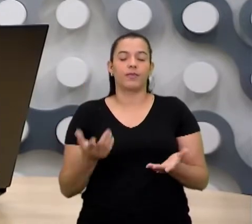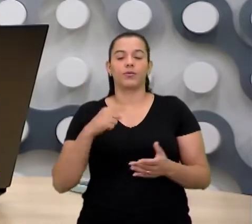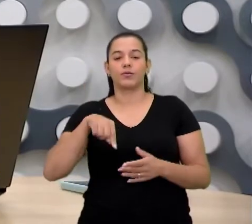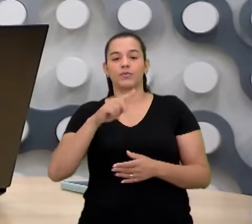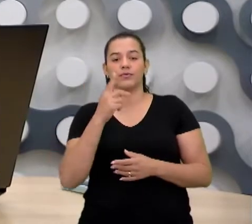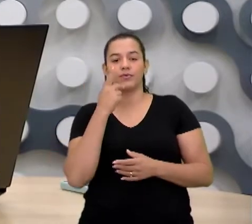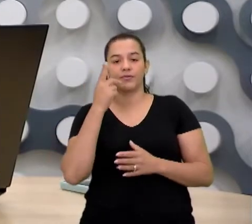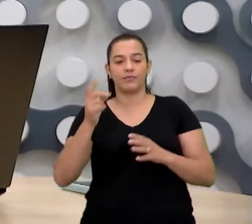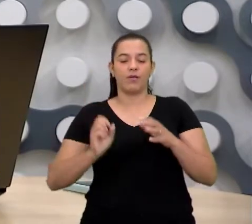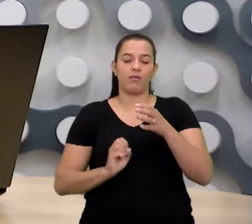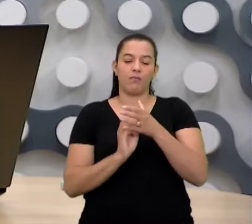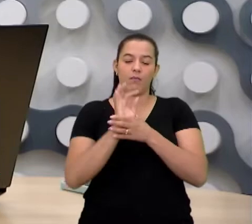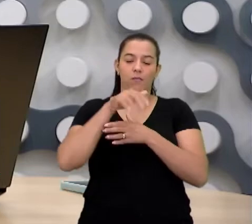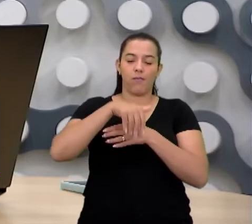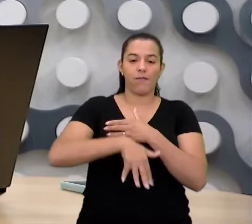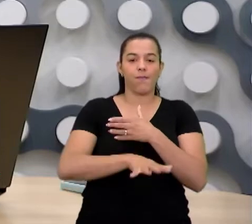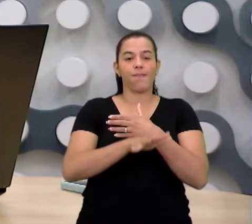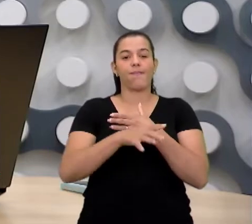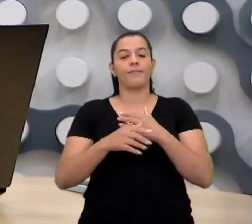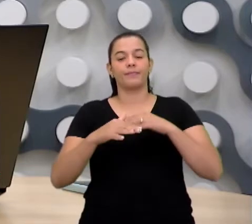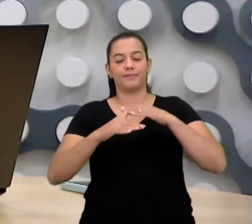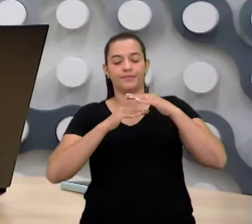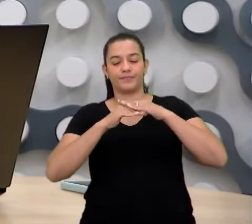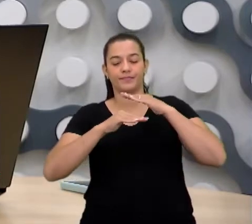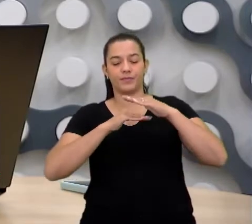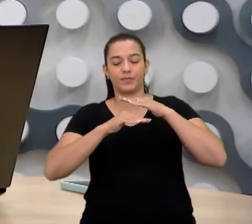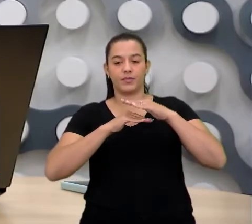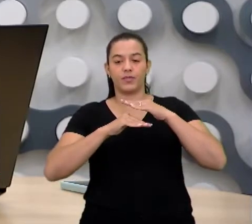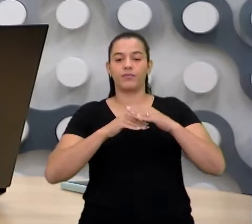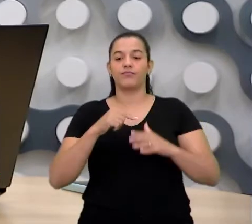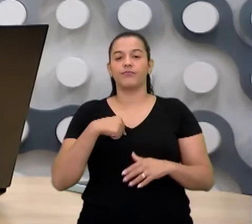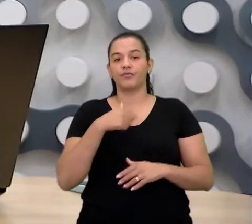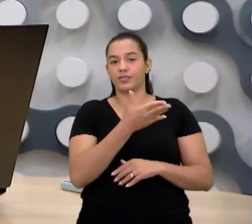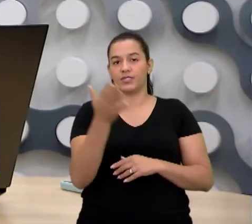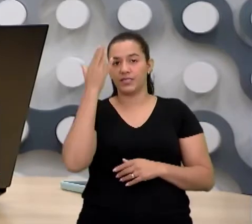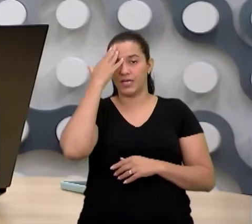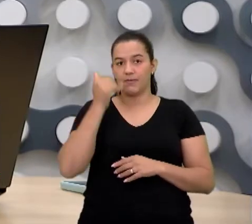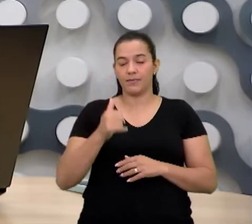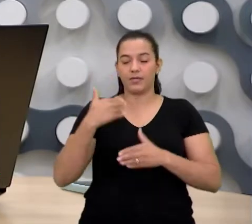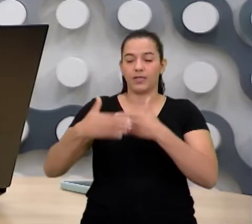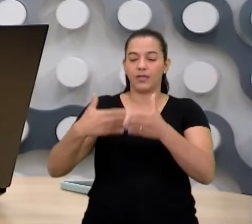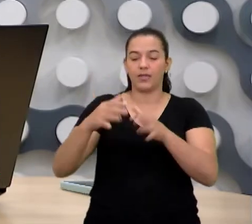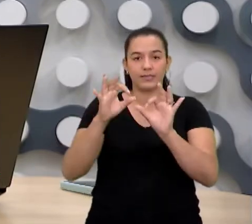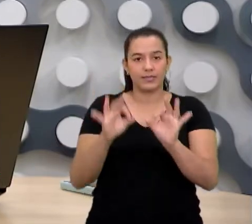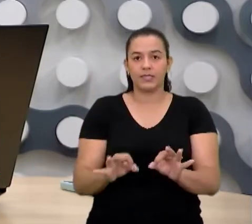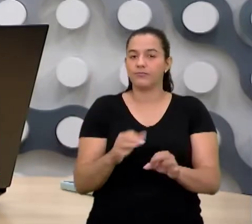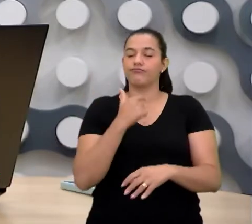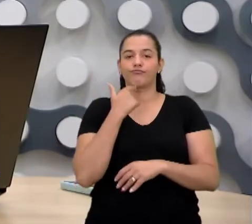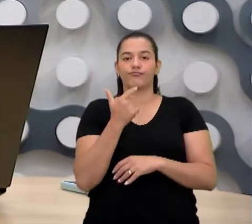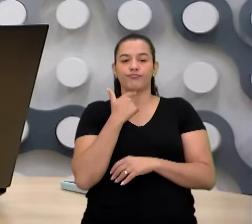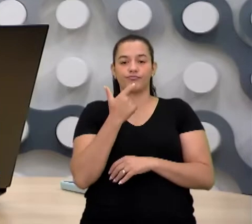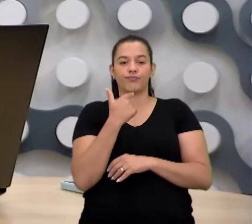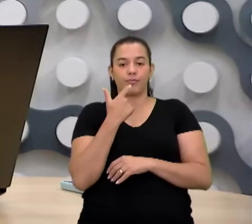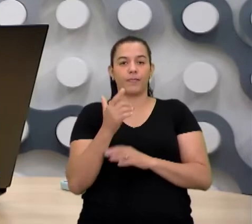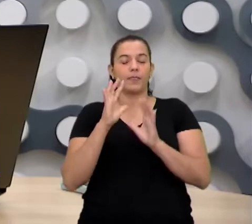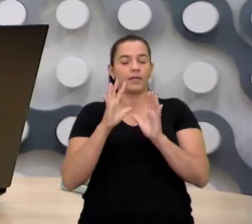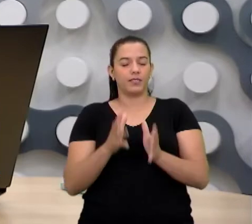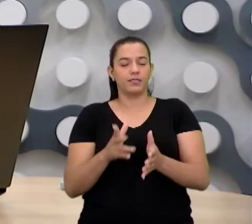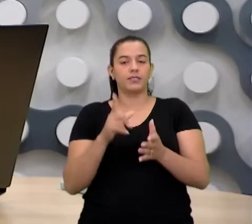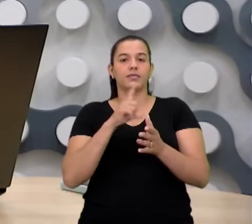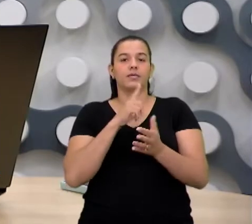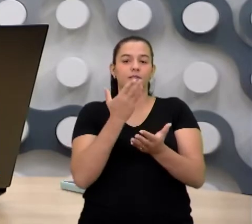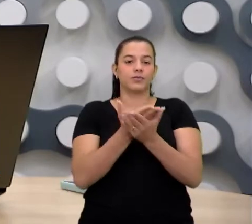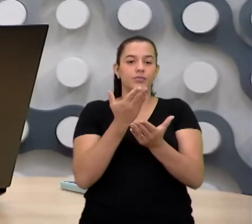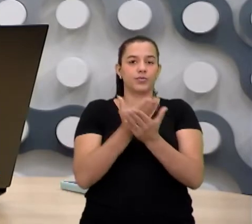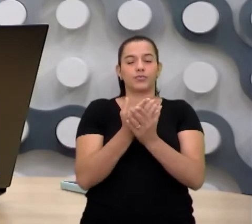de vulcanismo, tectonismo, você não tem como prever. É lógico que os sismógrafos, que a gente até teve aulas aí anteriores,